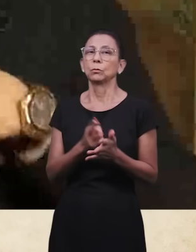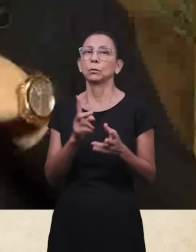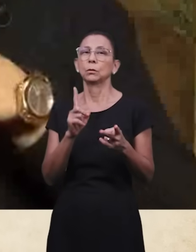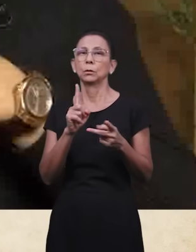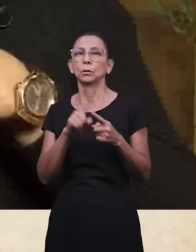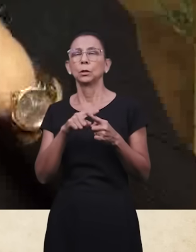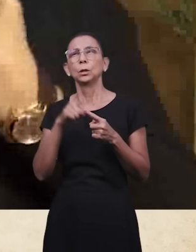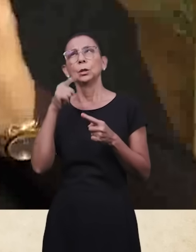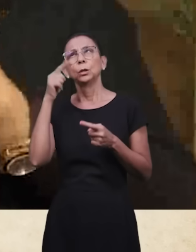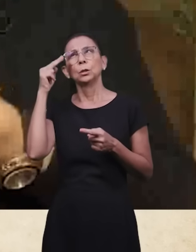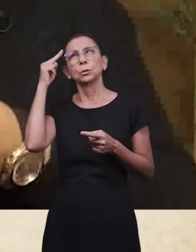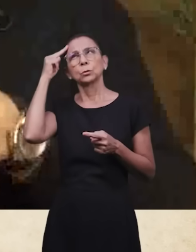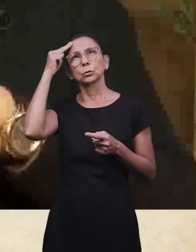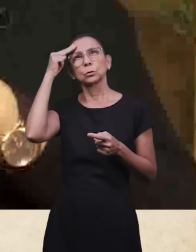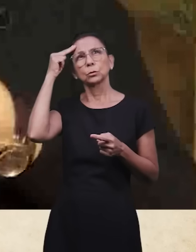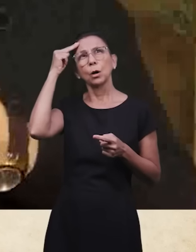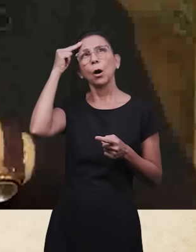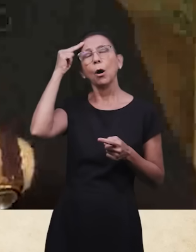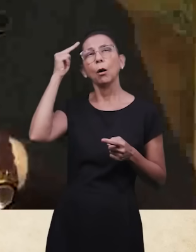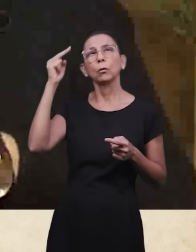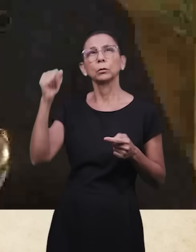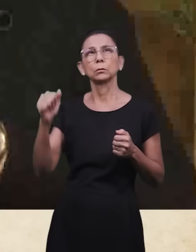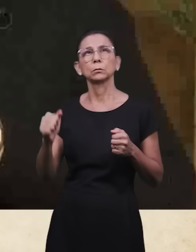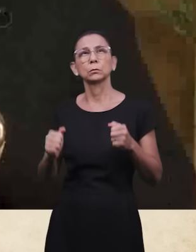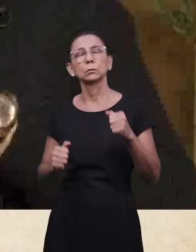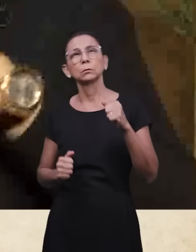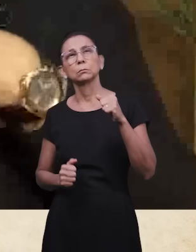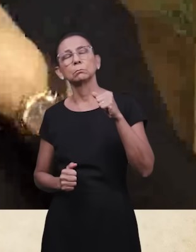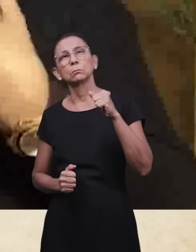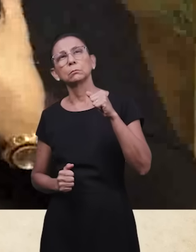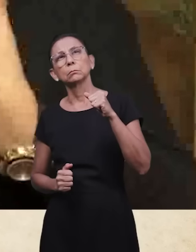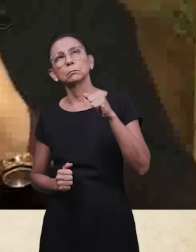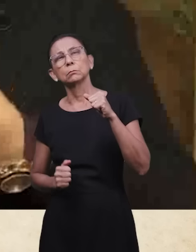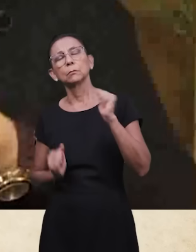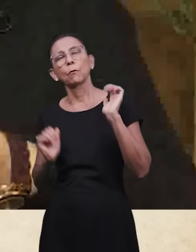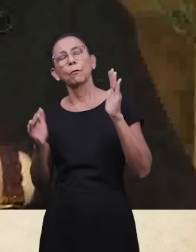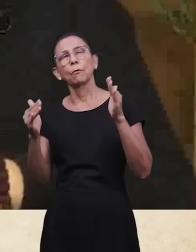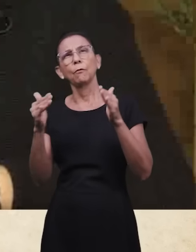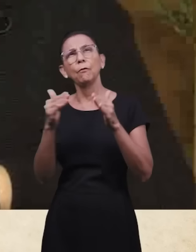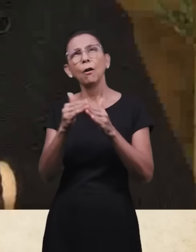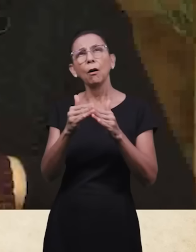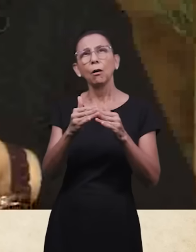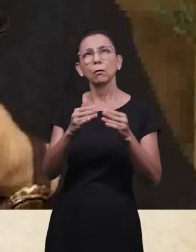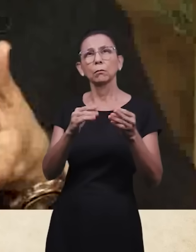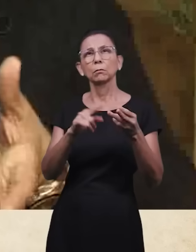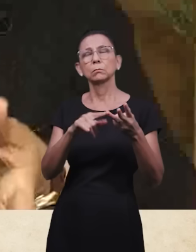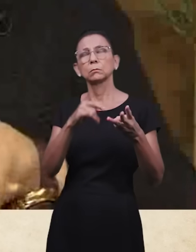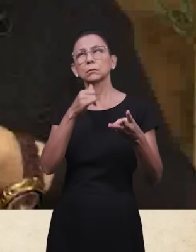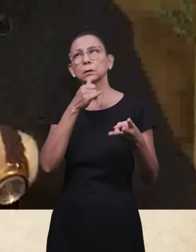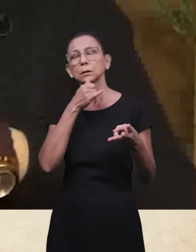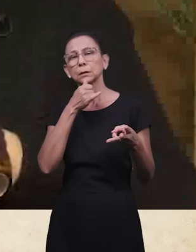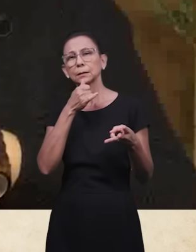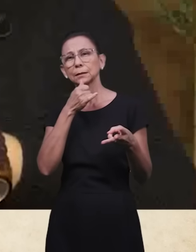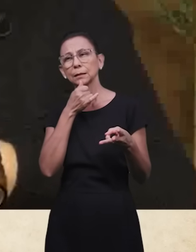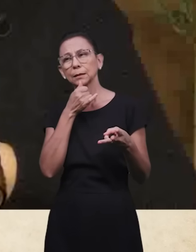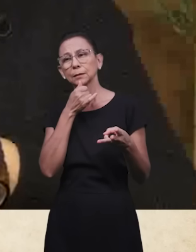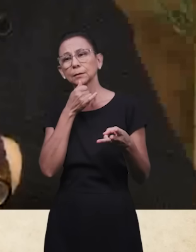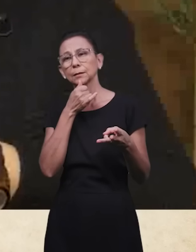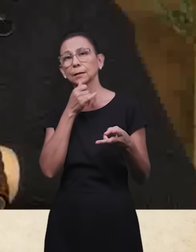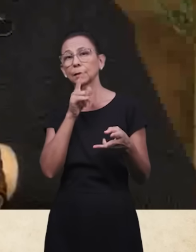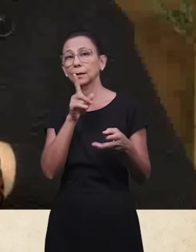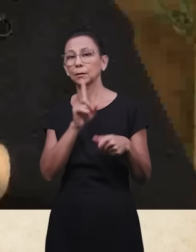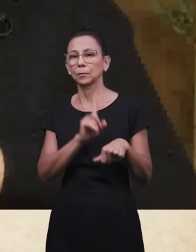vida, nos seus sonhos, nas suas metas, trazendo um estado de tristeza, realmente, neste